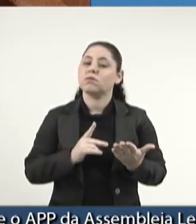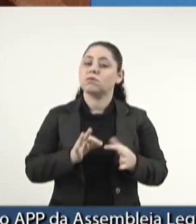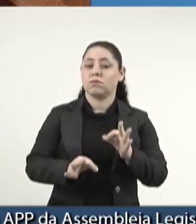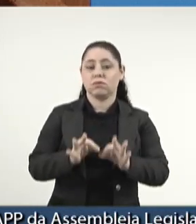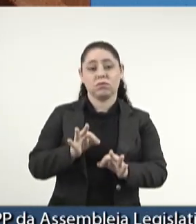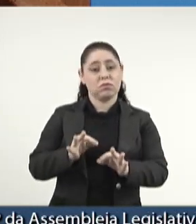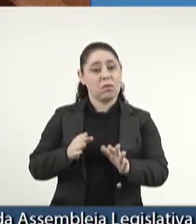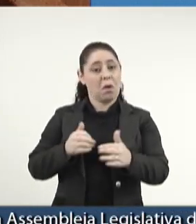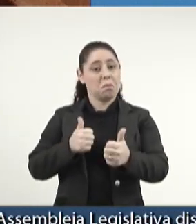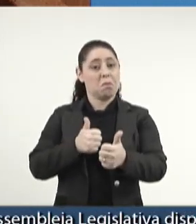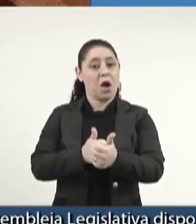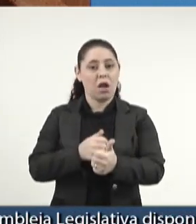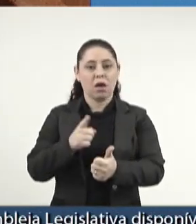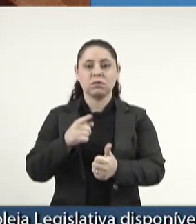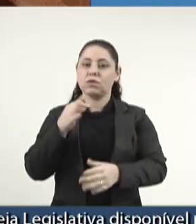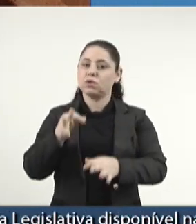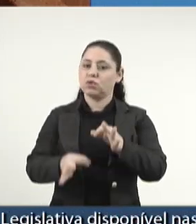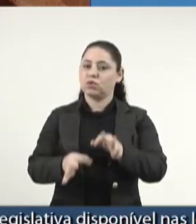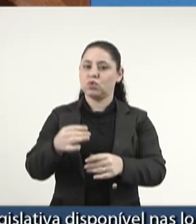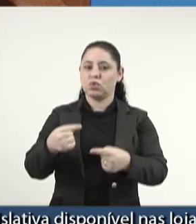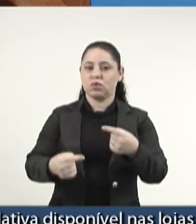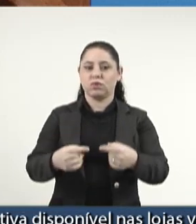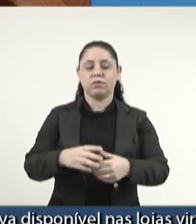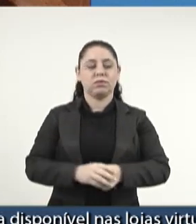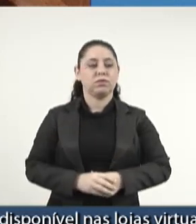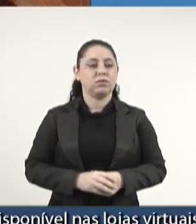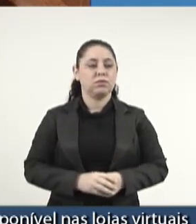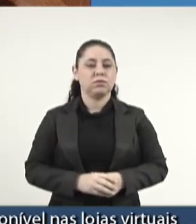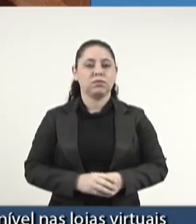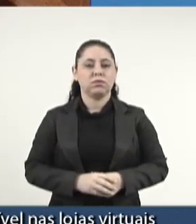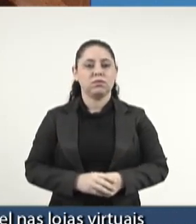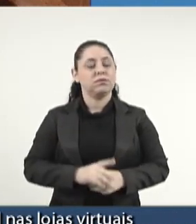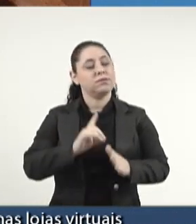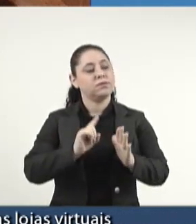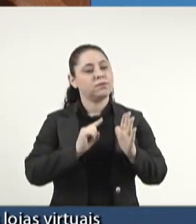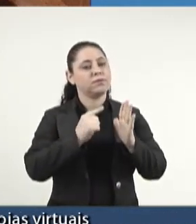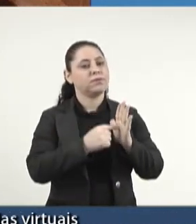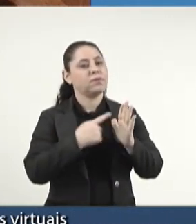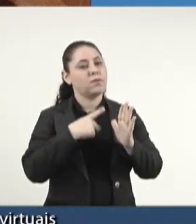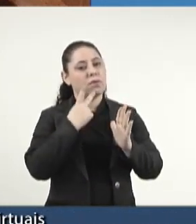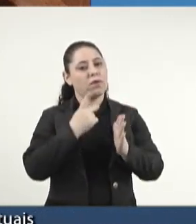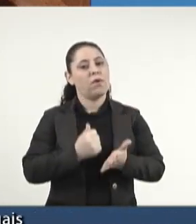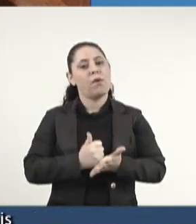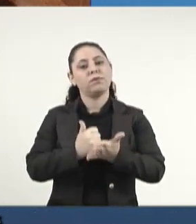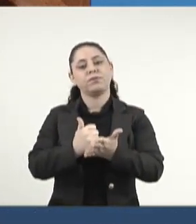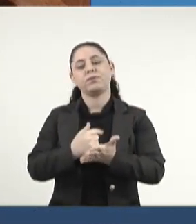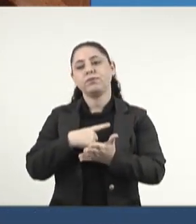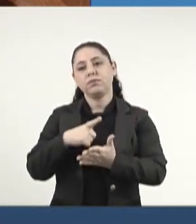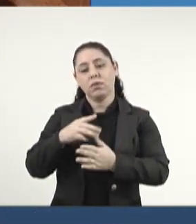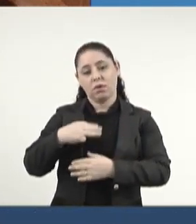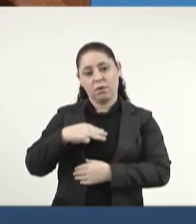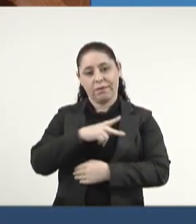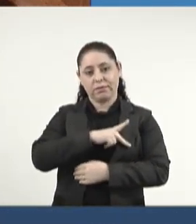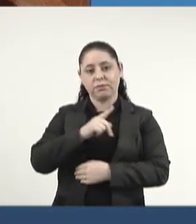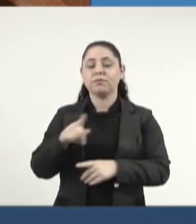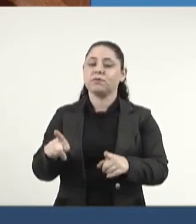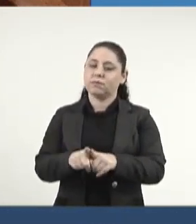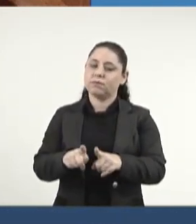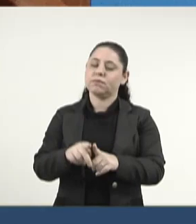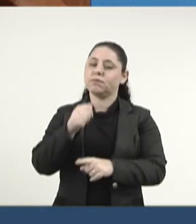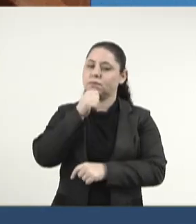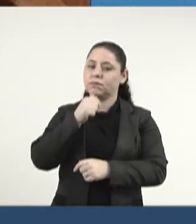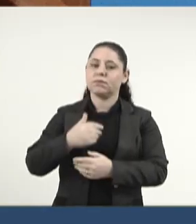Judiciário e vai ser discutido. Um ponto interessante que nós vamos levantar e que o Ministério Público também vai, deputado Neno